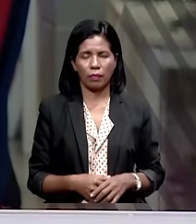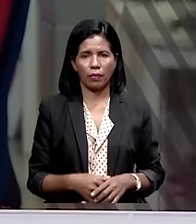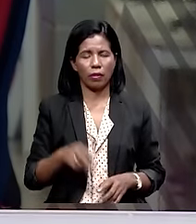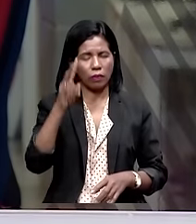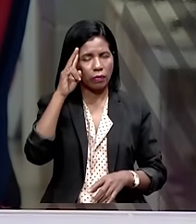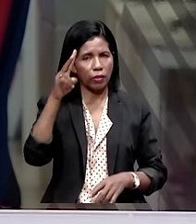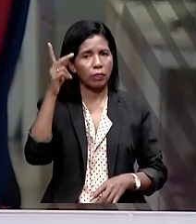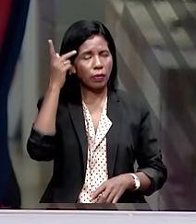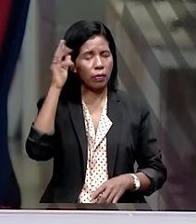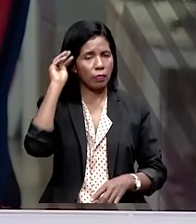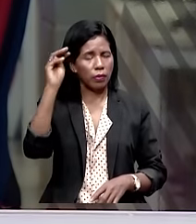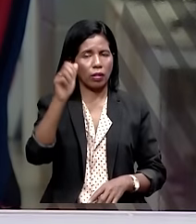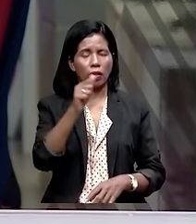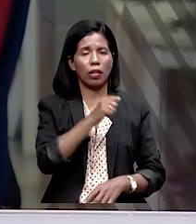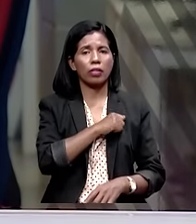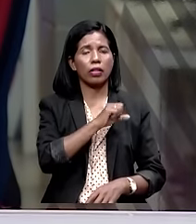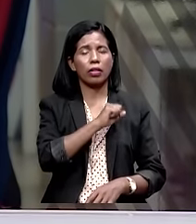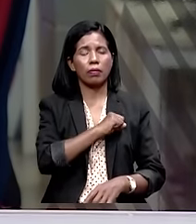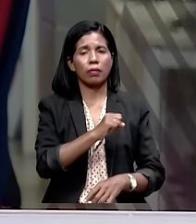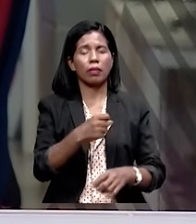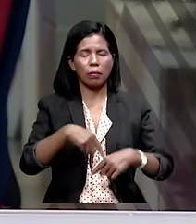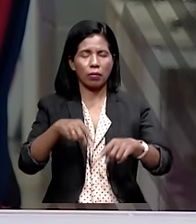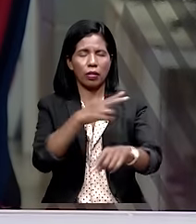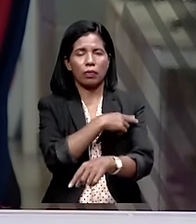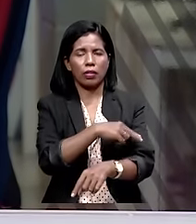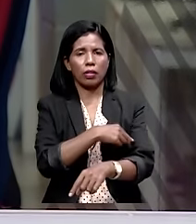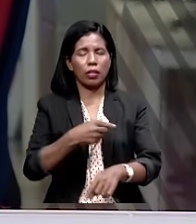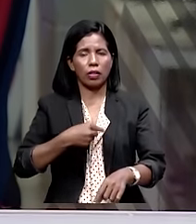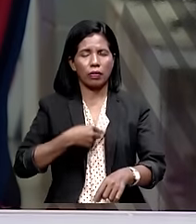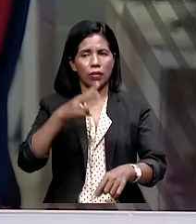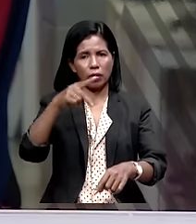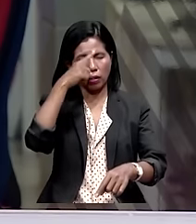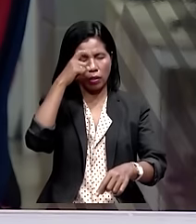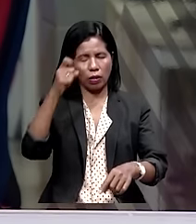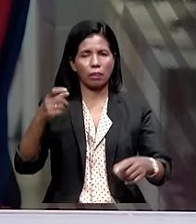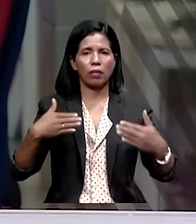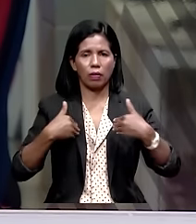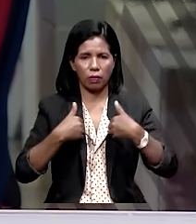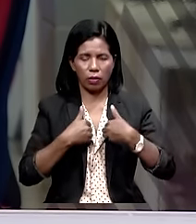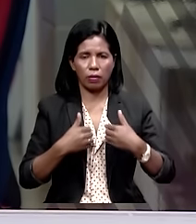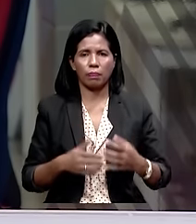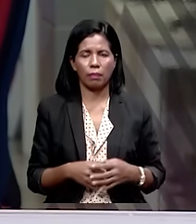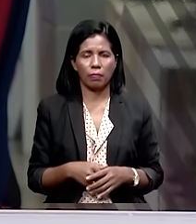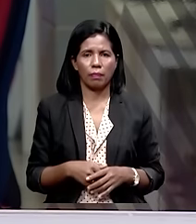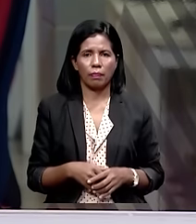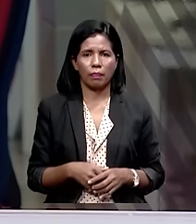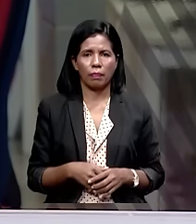Vice-Primeiro Ministro Sanami Sabino halau tratamento Lorentoli Hospital Nacional Tambakolen.